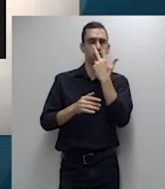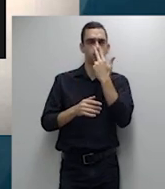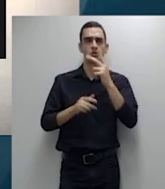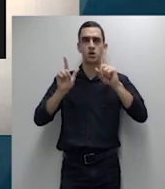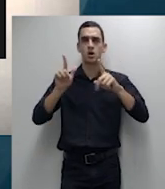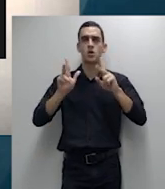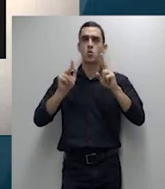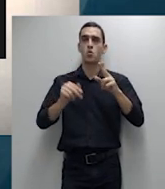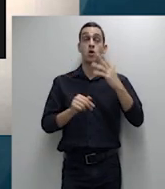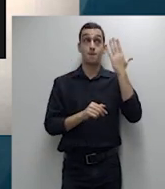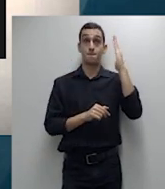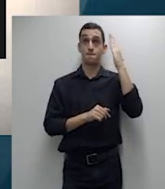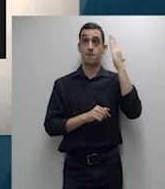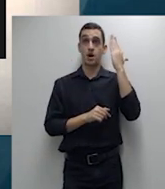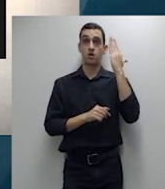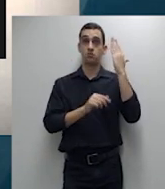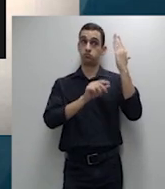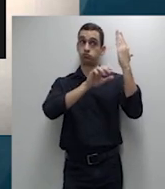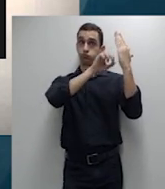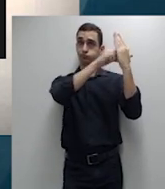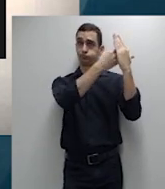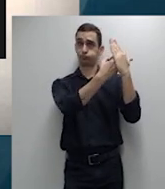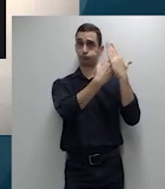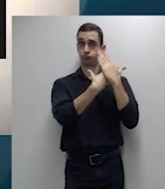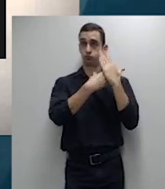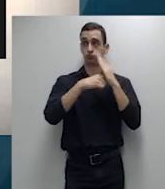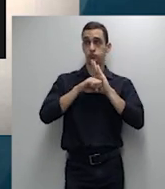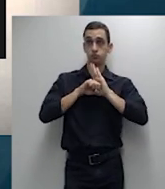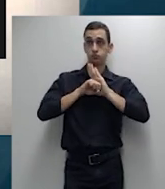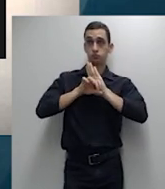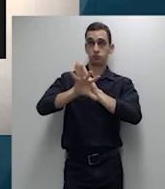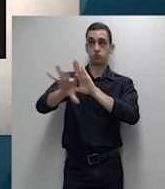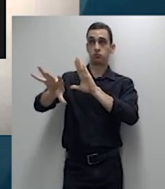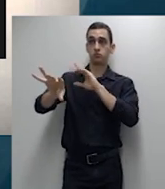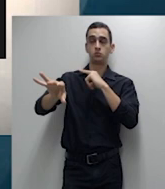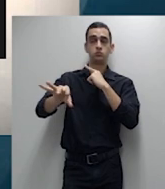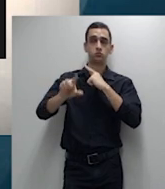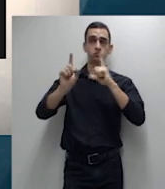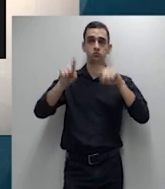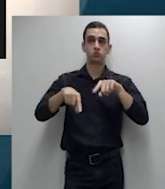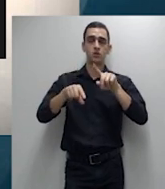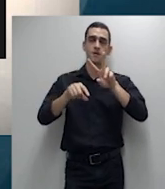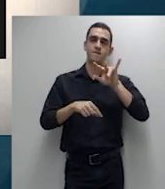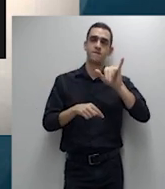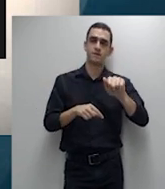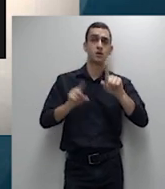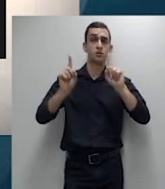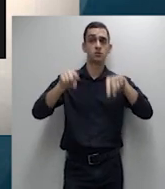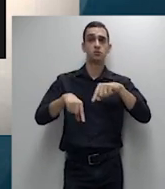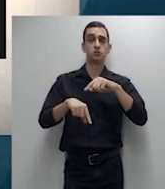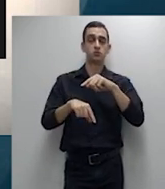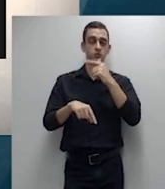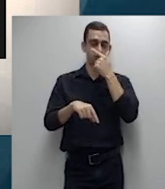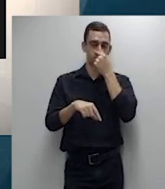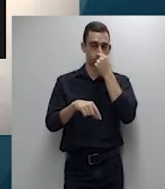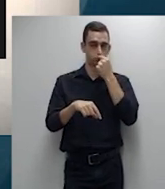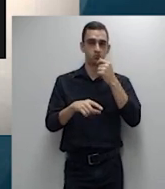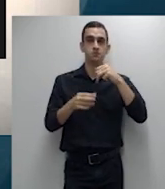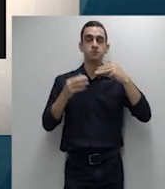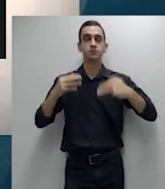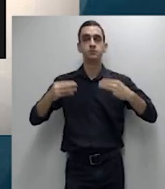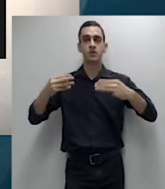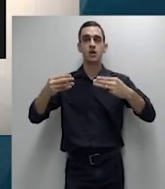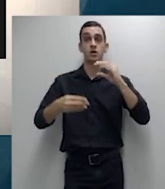como já foi dito pelo patrono a vida e é um ferro empregado pelo próprio Ministério da ciência e tecnologia